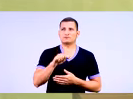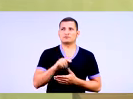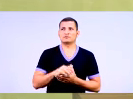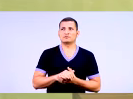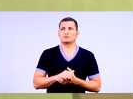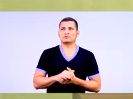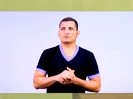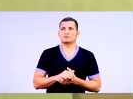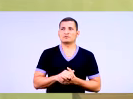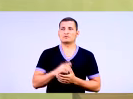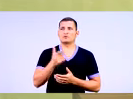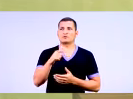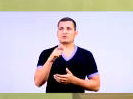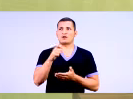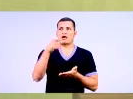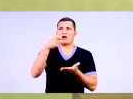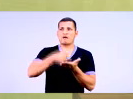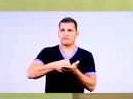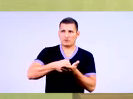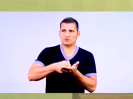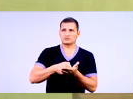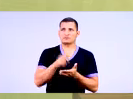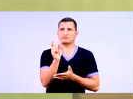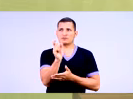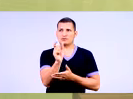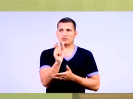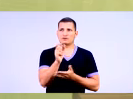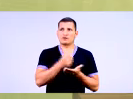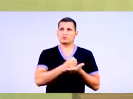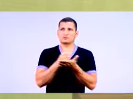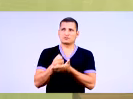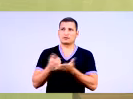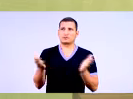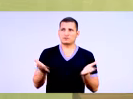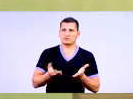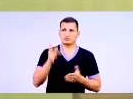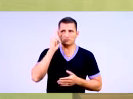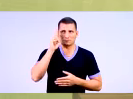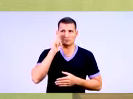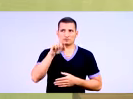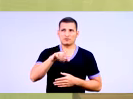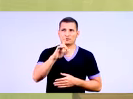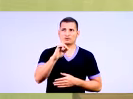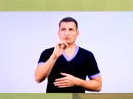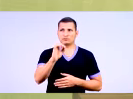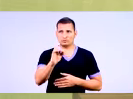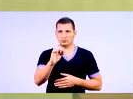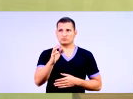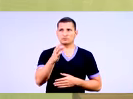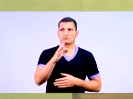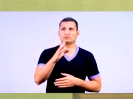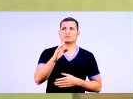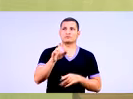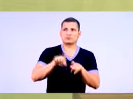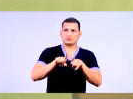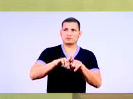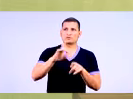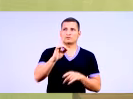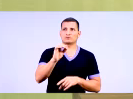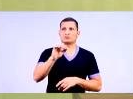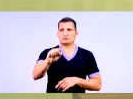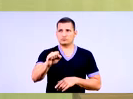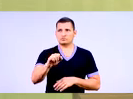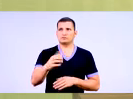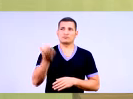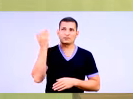aparece em formas afirmativas? Os auxiliares do presente, lembrando, é o do e o does. Os auxiliares do passado